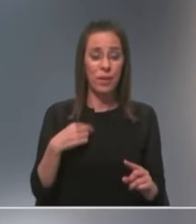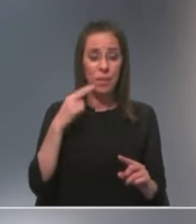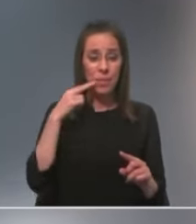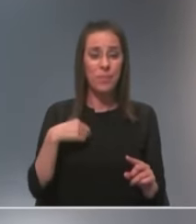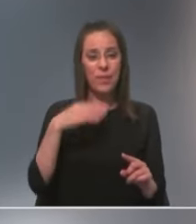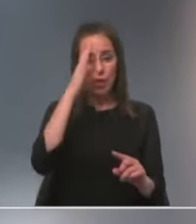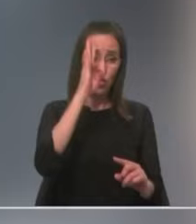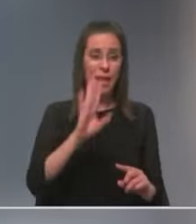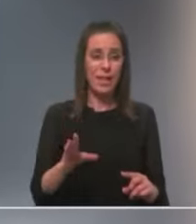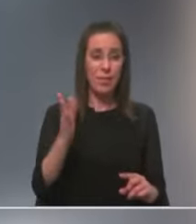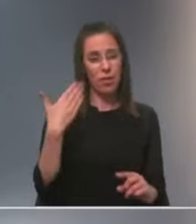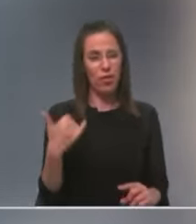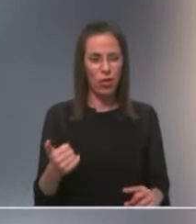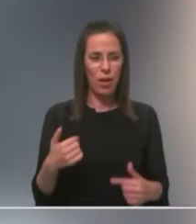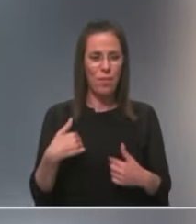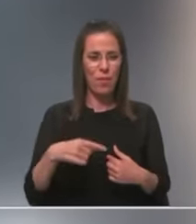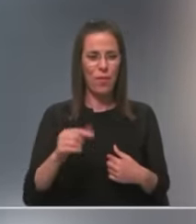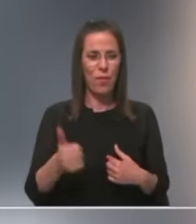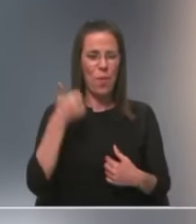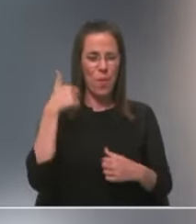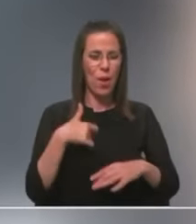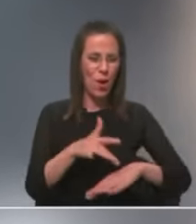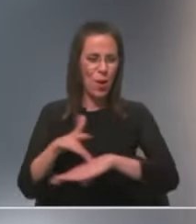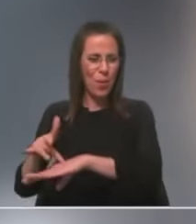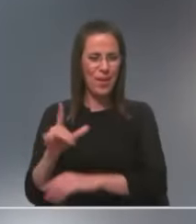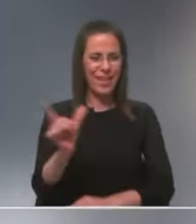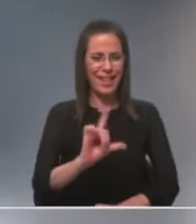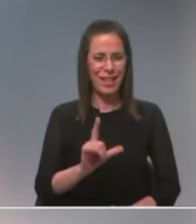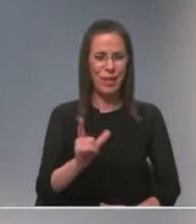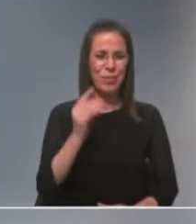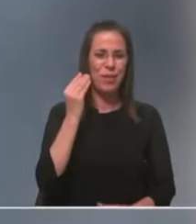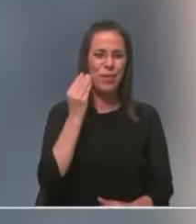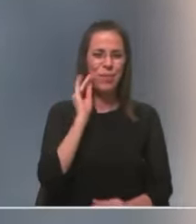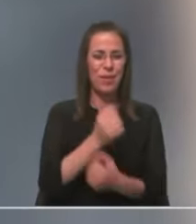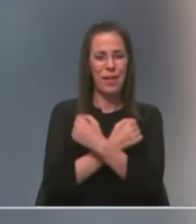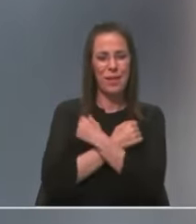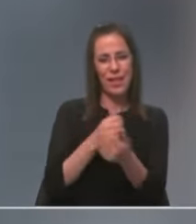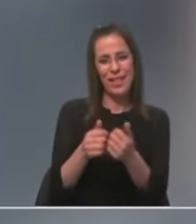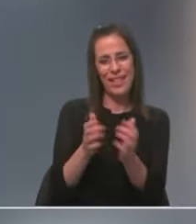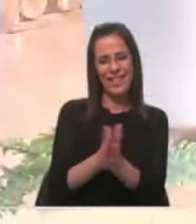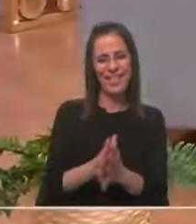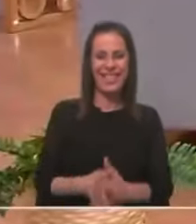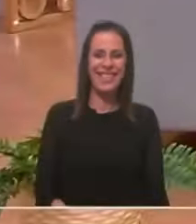Se me virem por aí, já sabem, chamem que eu vou ser o melhor Uber de Lisboa. Beijinhos e abraços a todos.